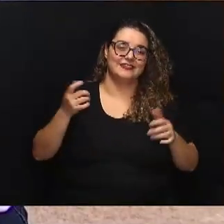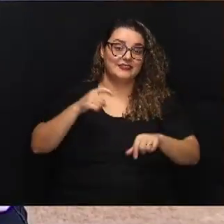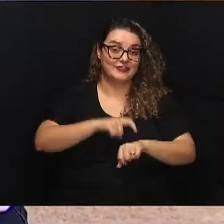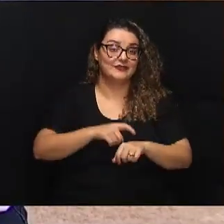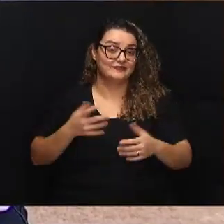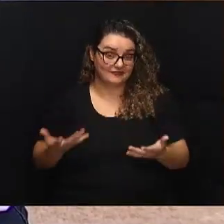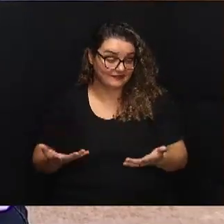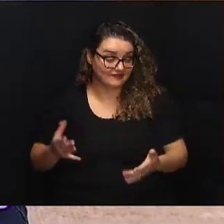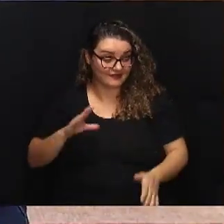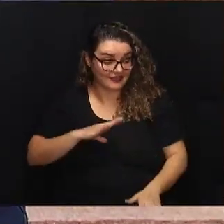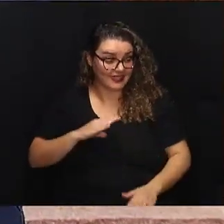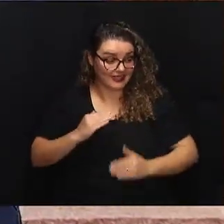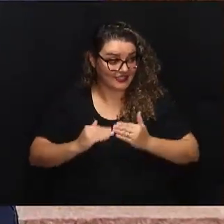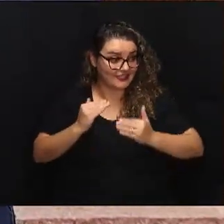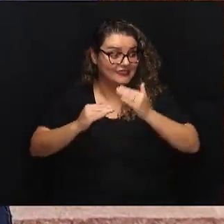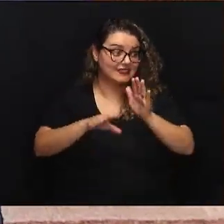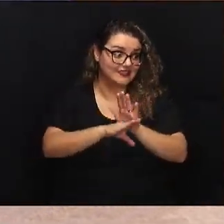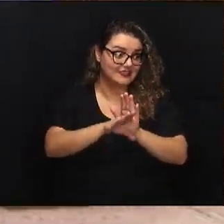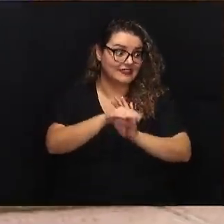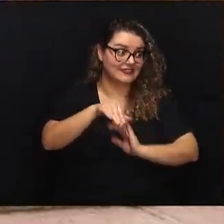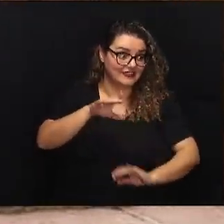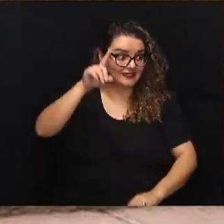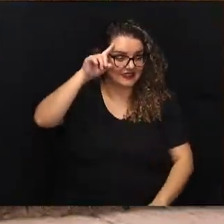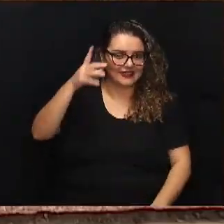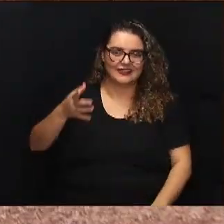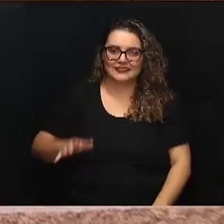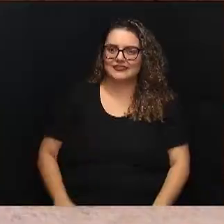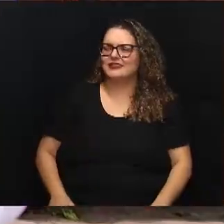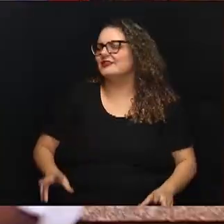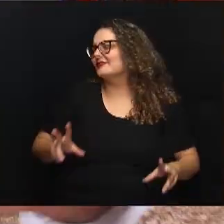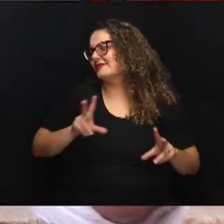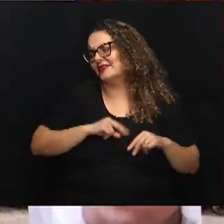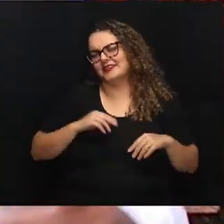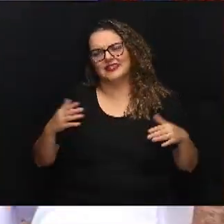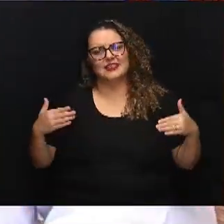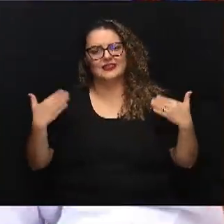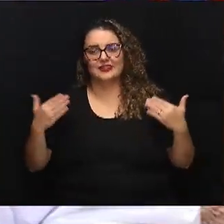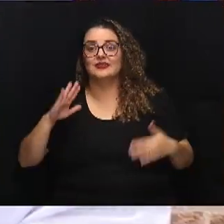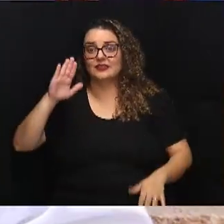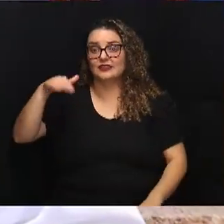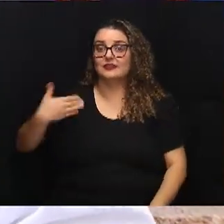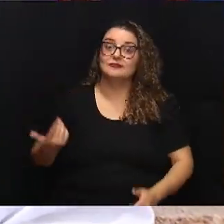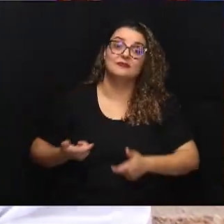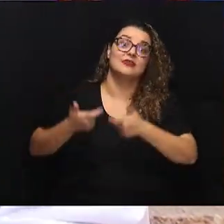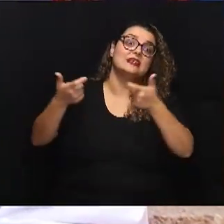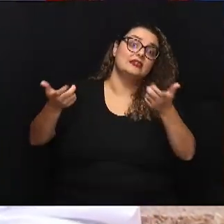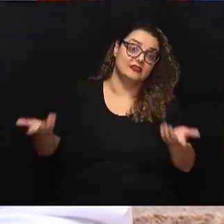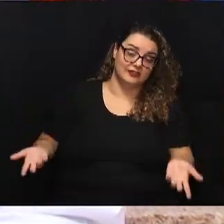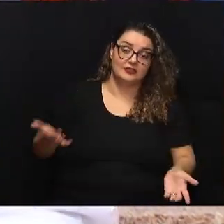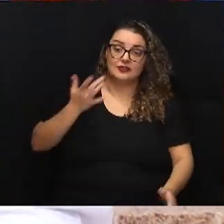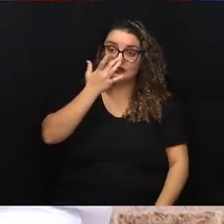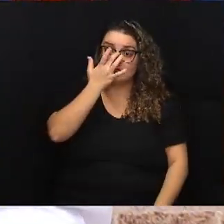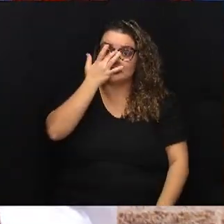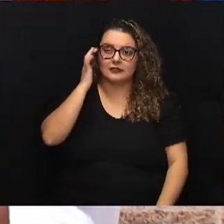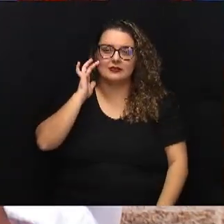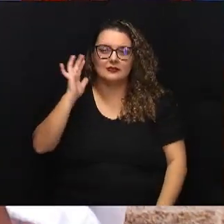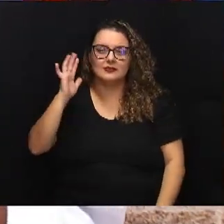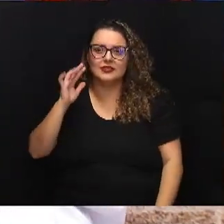de que a cidade evolui cada dia mais. Nossa, é uma alegria muito grande, uma honra maior ainda, né? Imaginar